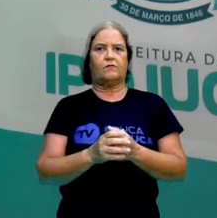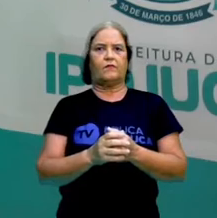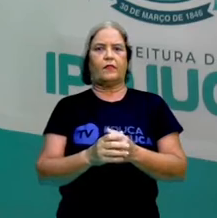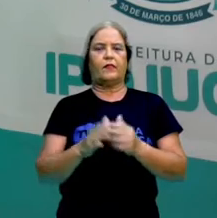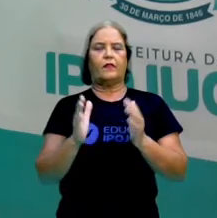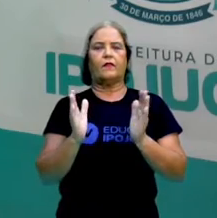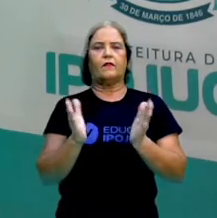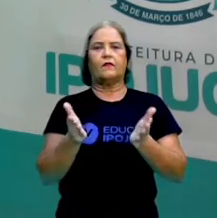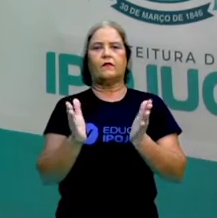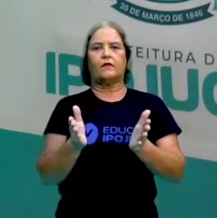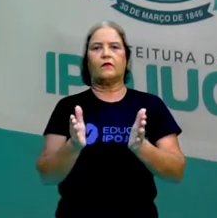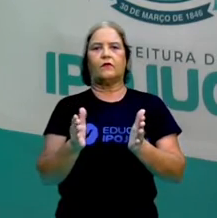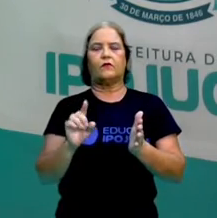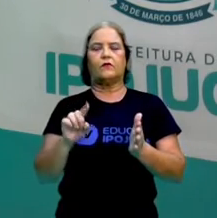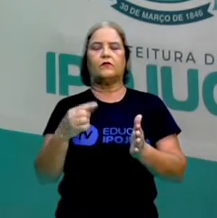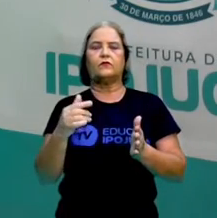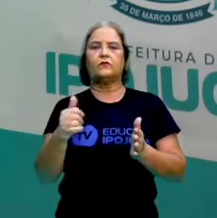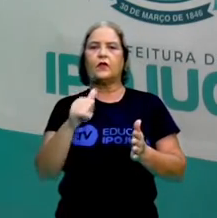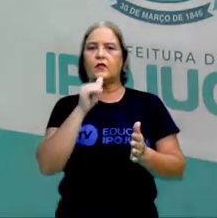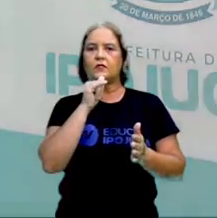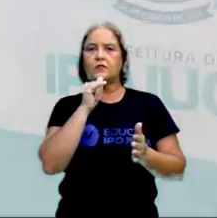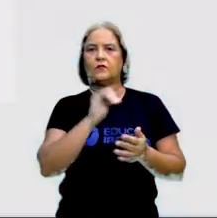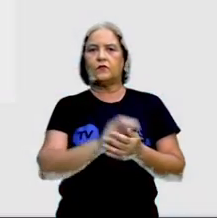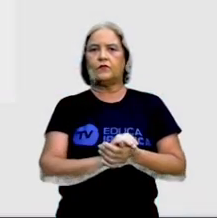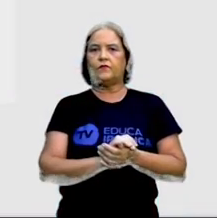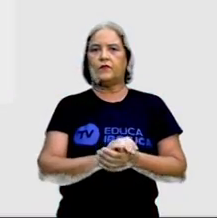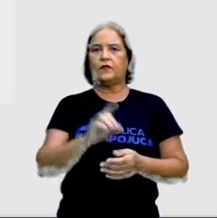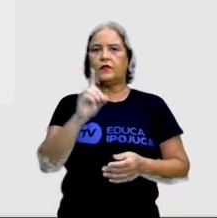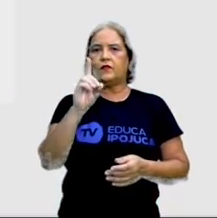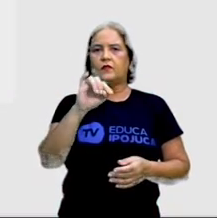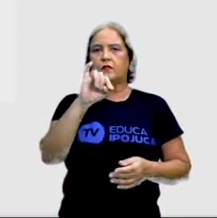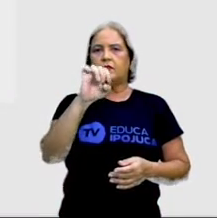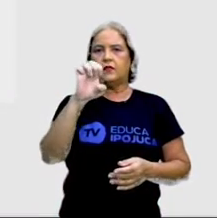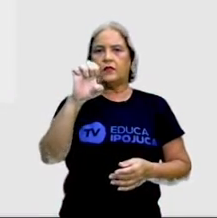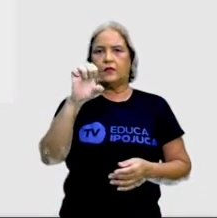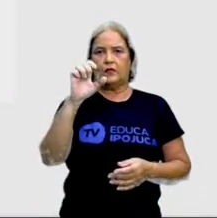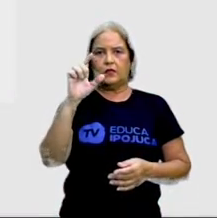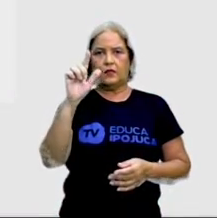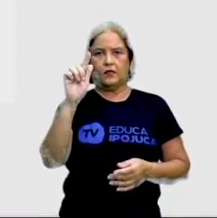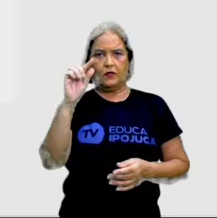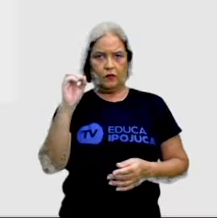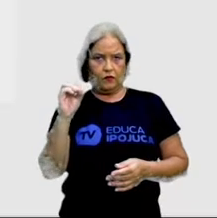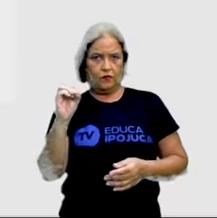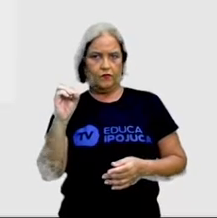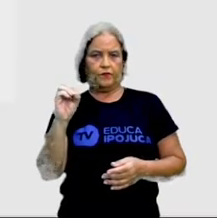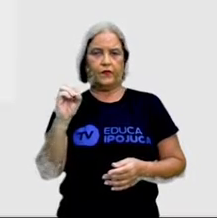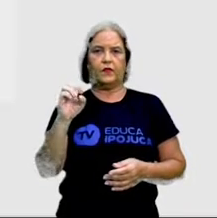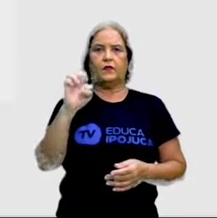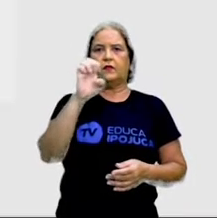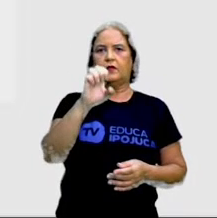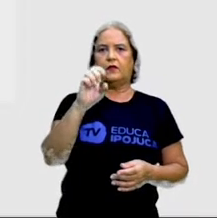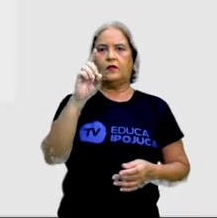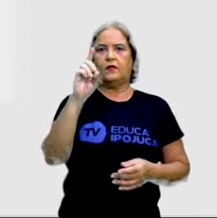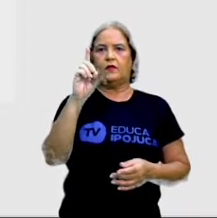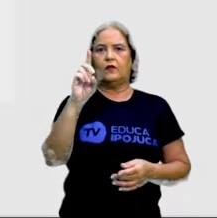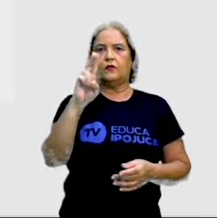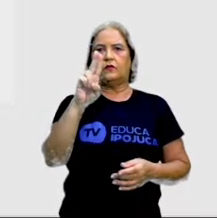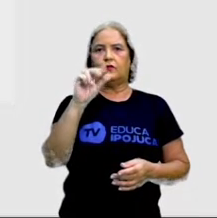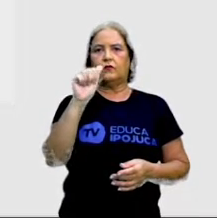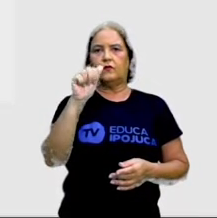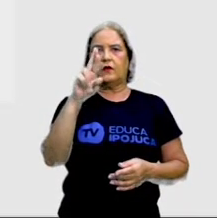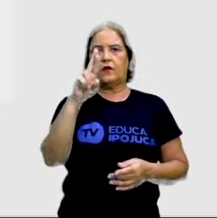e vamos agora para mais um exemplo Diego Eduardo e Gabriel eles